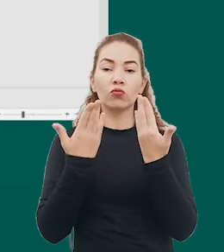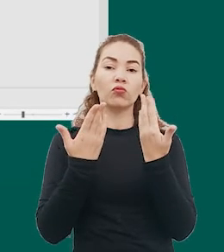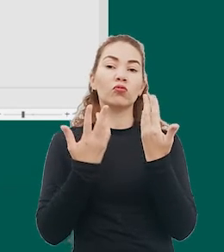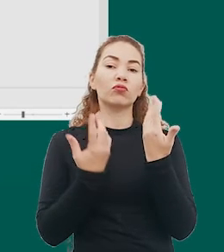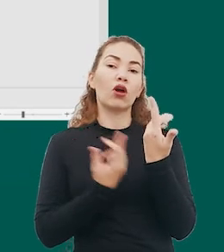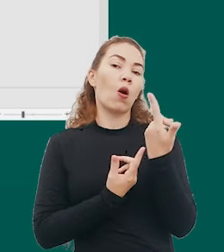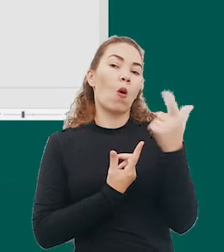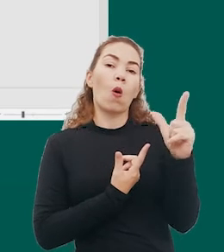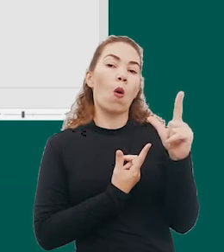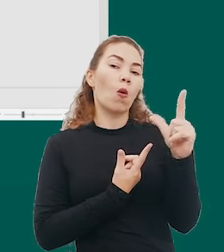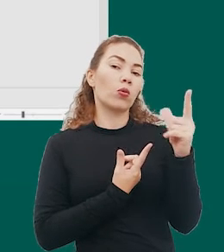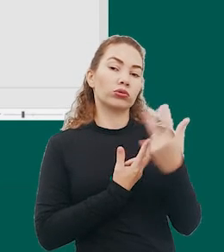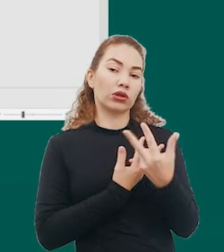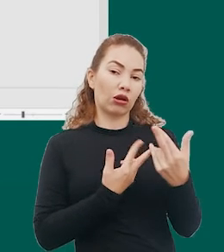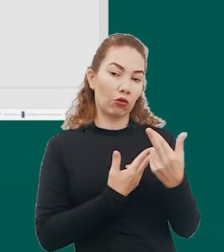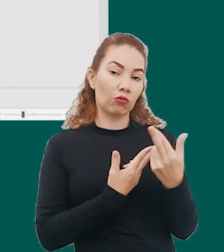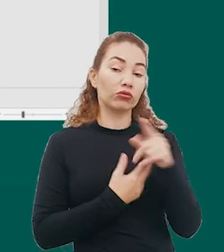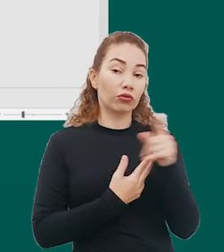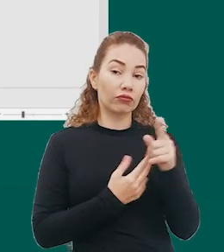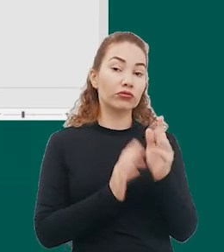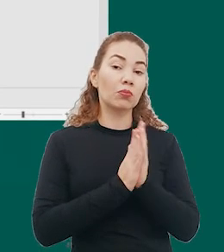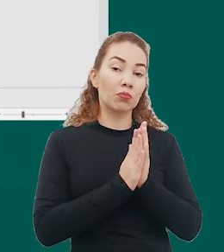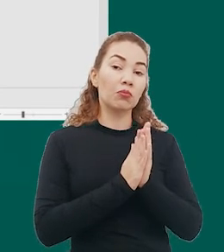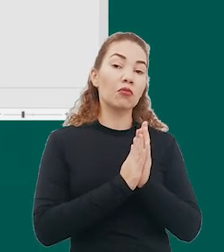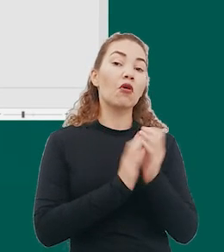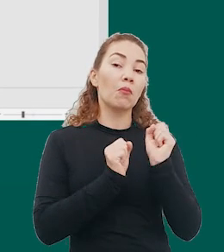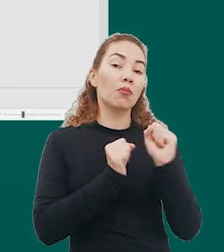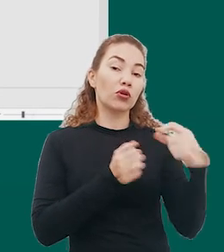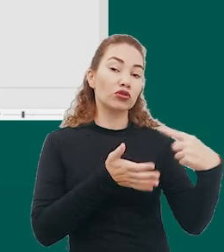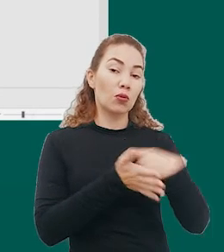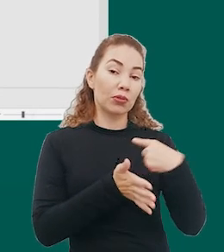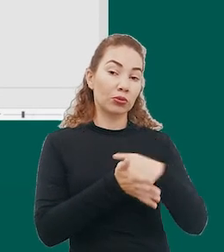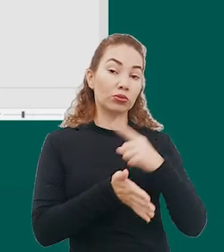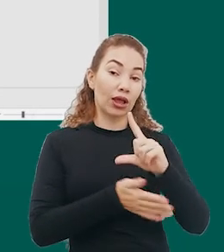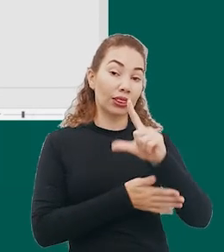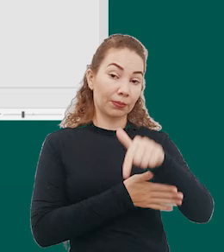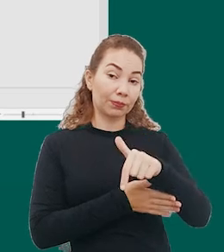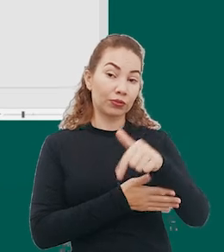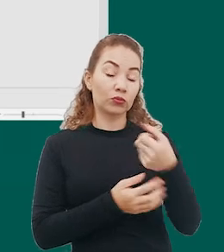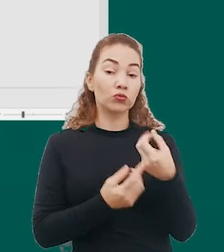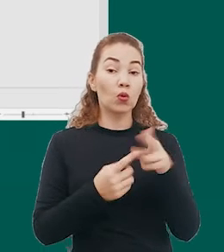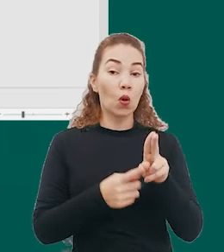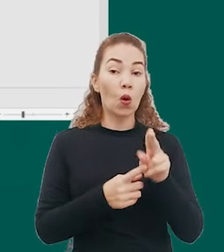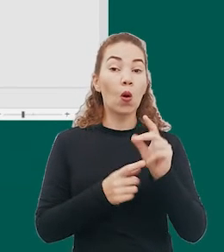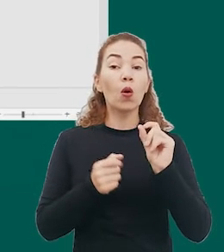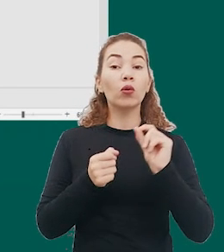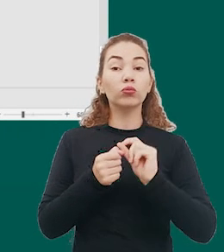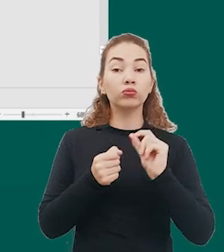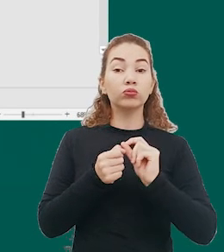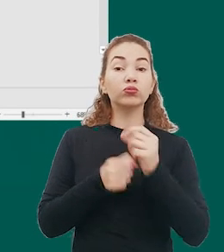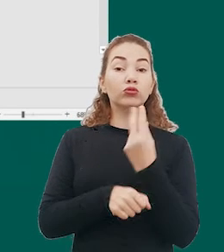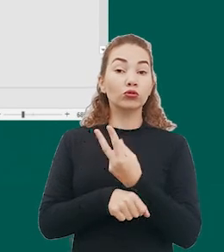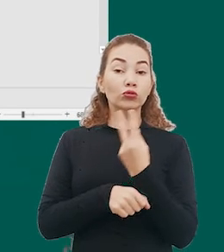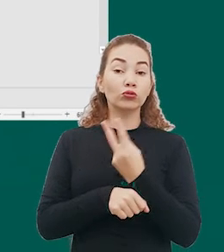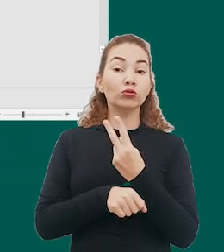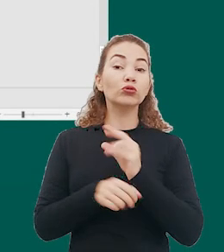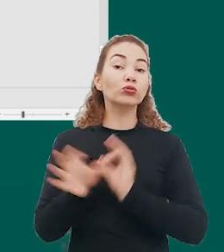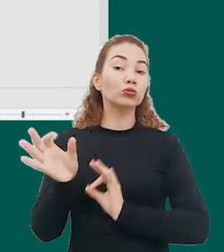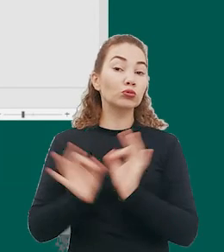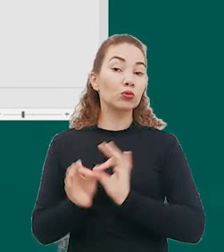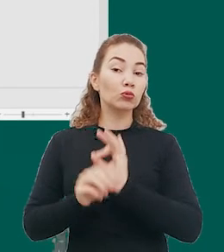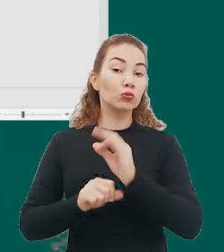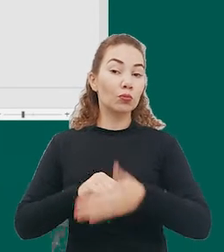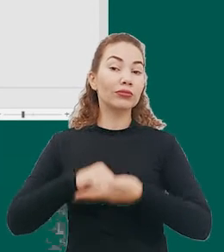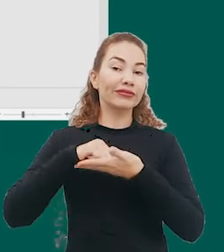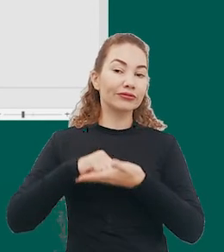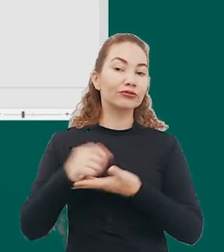algum outro item, por favor, vocês podem estar questionando depois, ou até mesmo estarmos nos procurando no projeto.